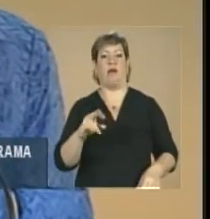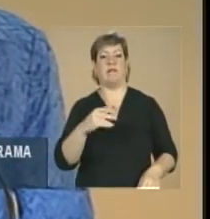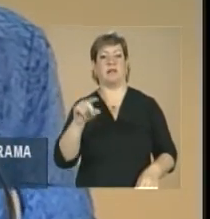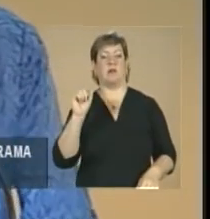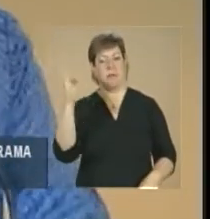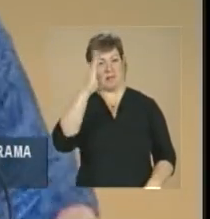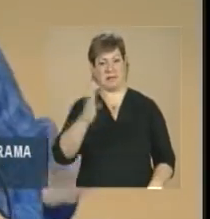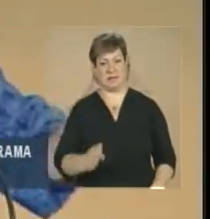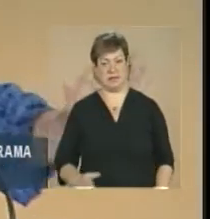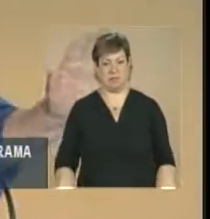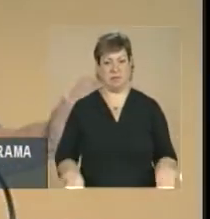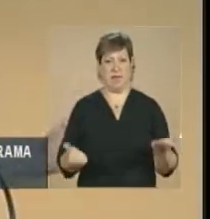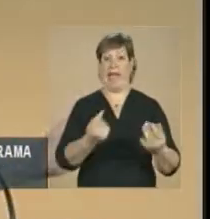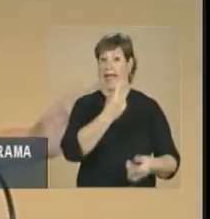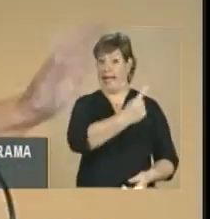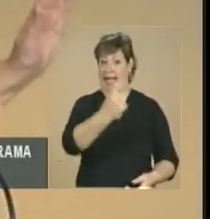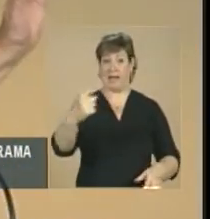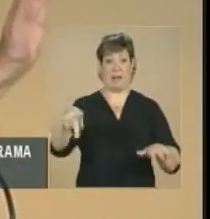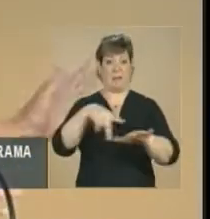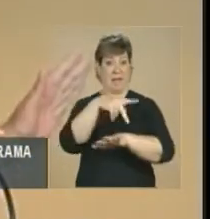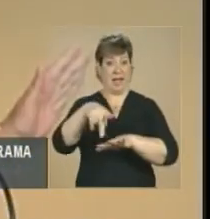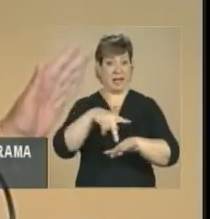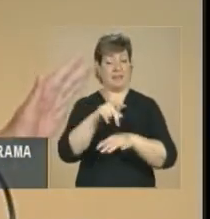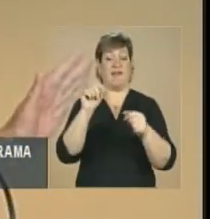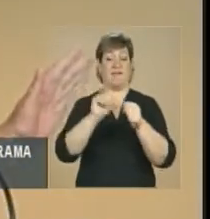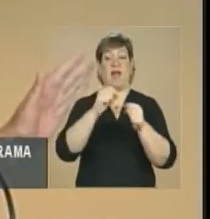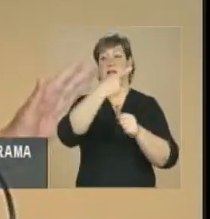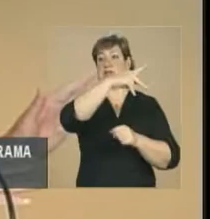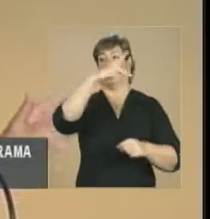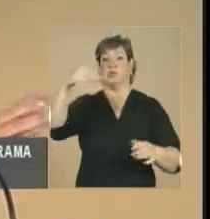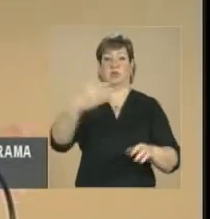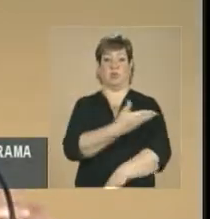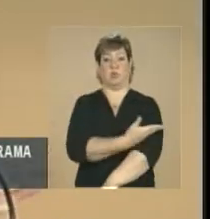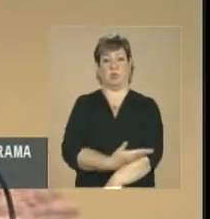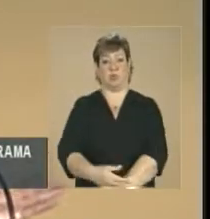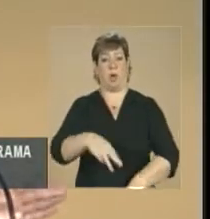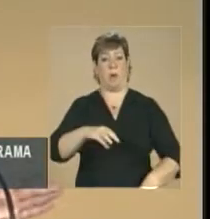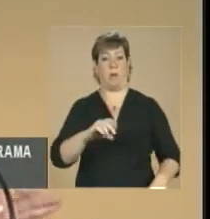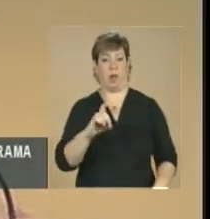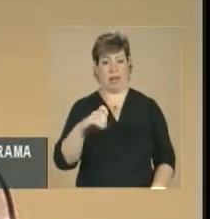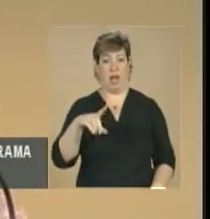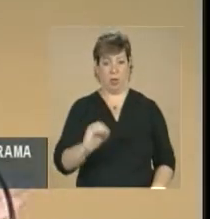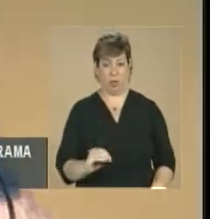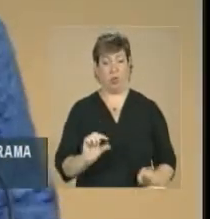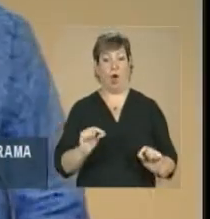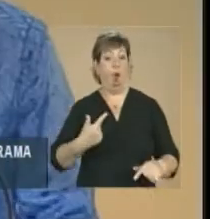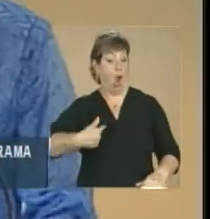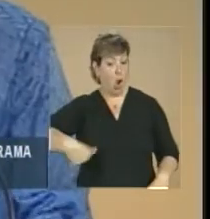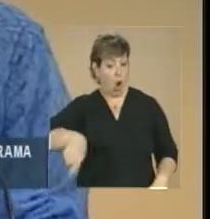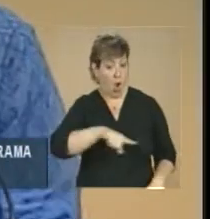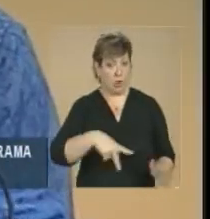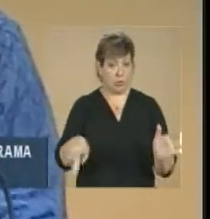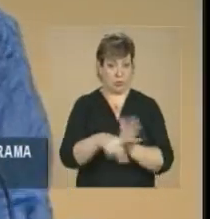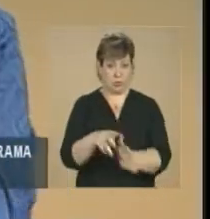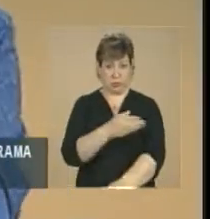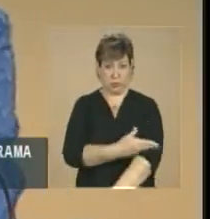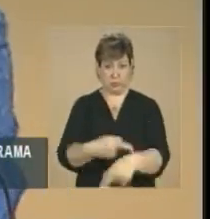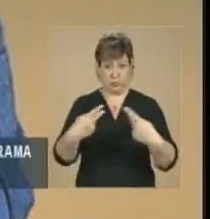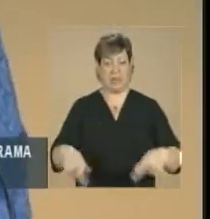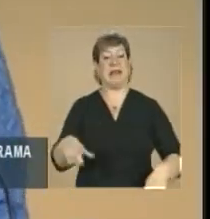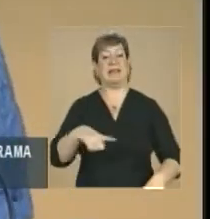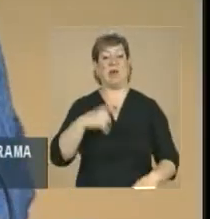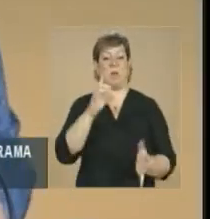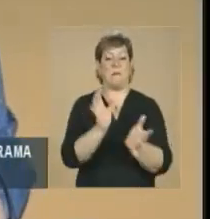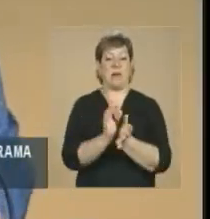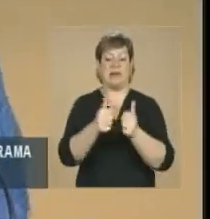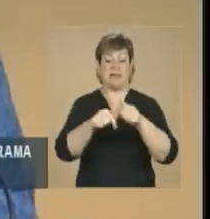brasileiro. Cada país faz o seu modelo. O nosso modelo tem uma parte que está